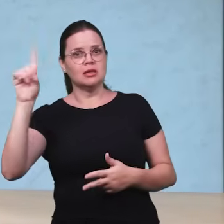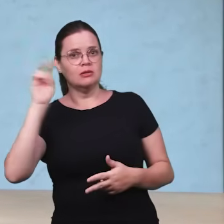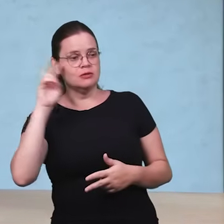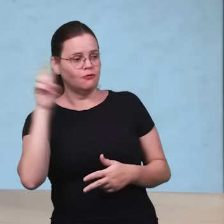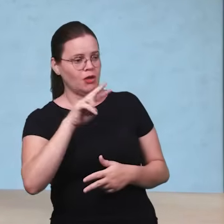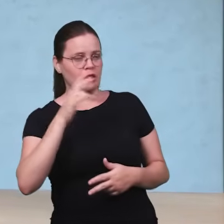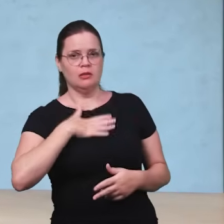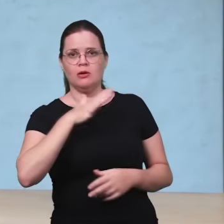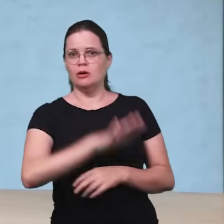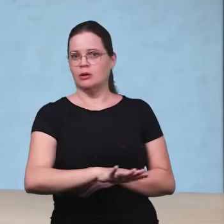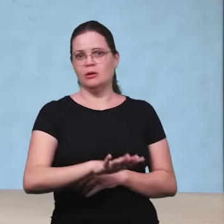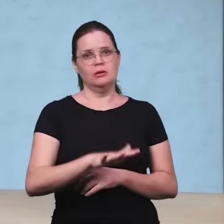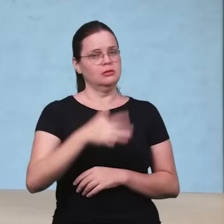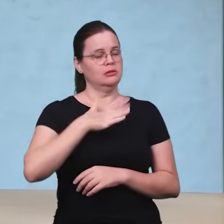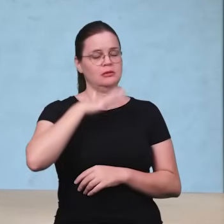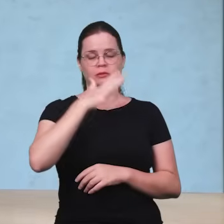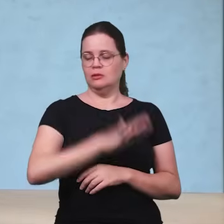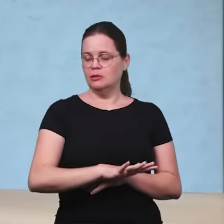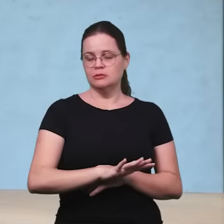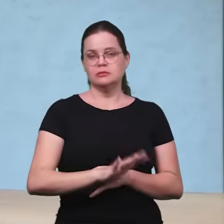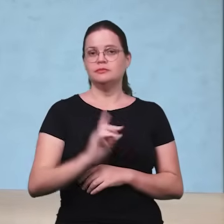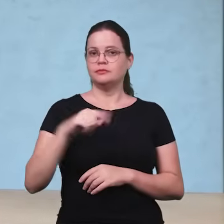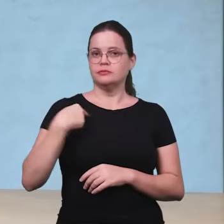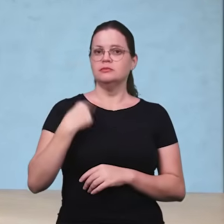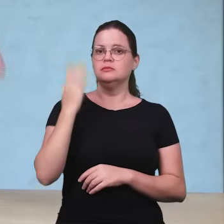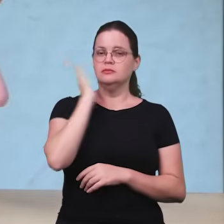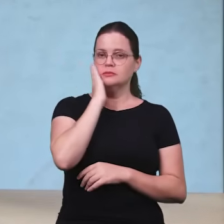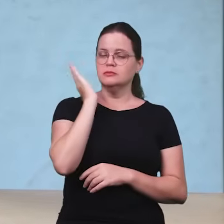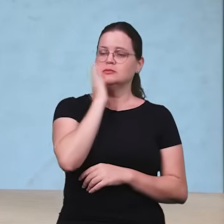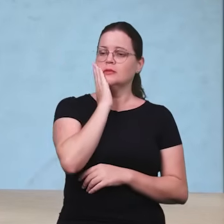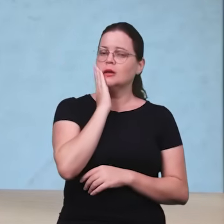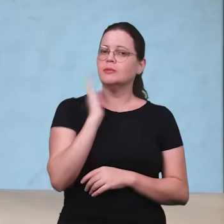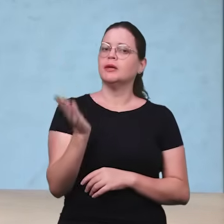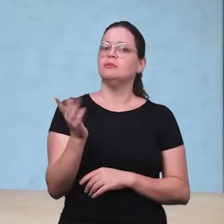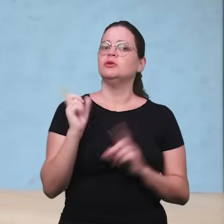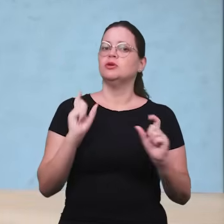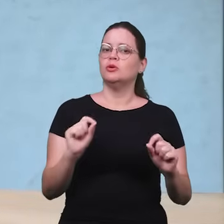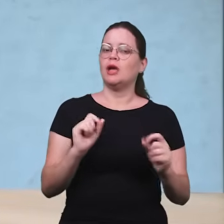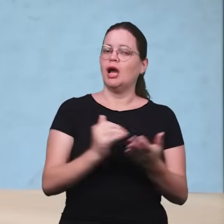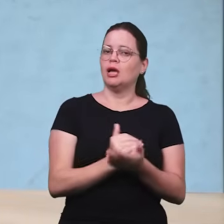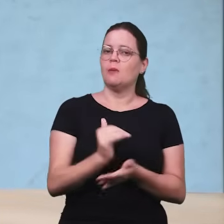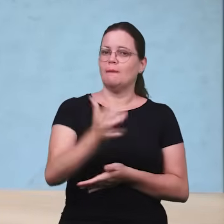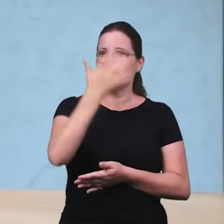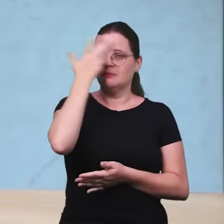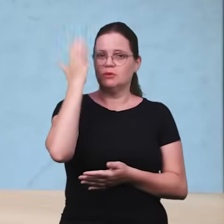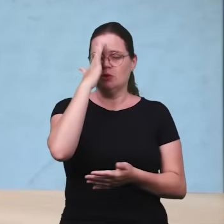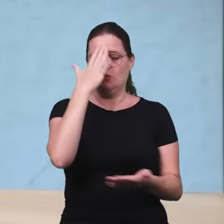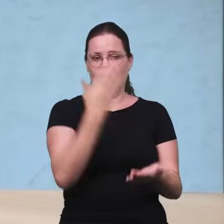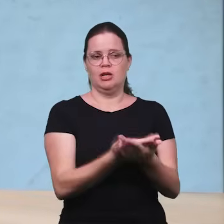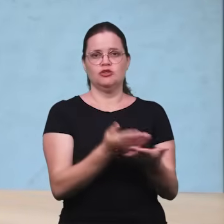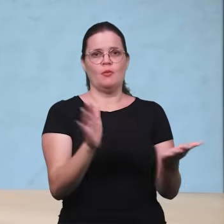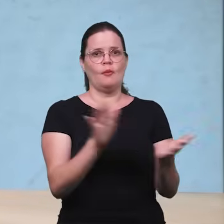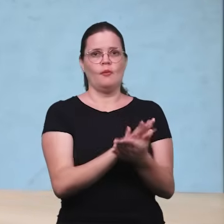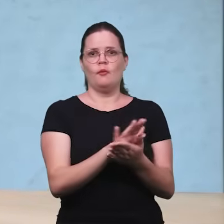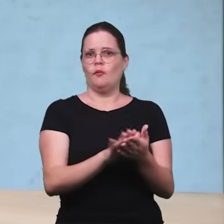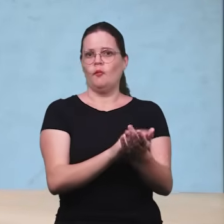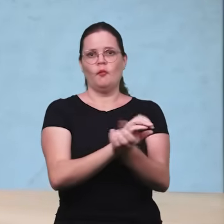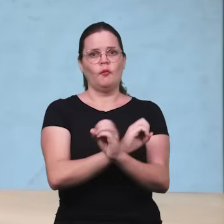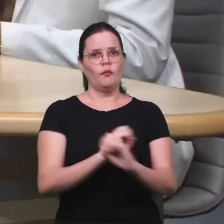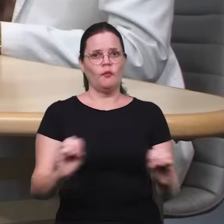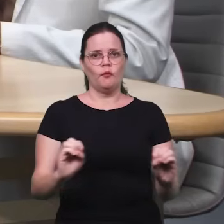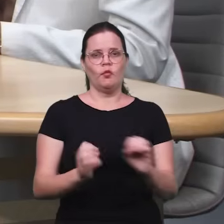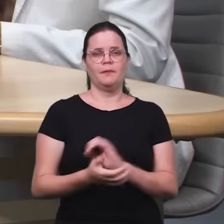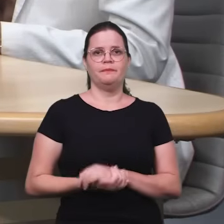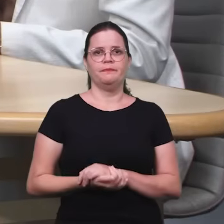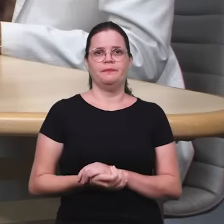nos trazem com o tempo o desgaste e a falta de credibilidade, não é? Então, isso. E